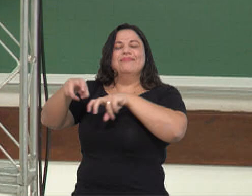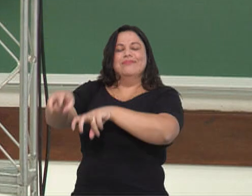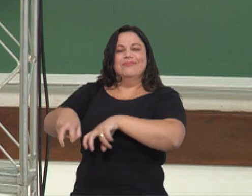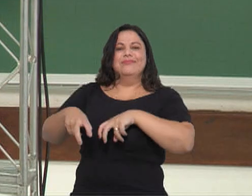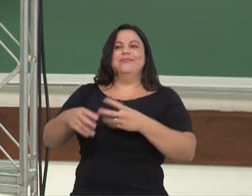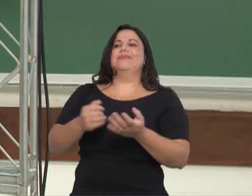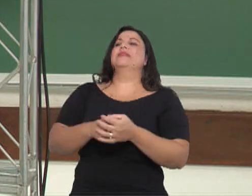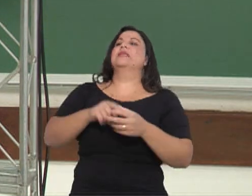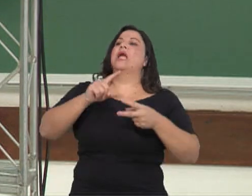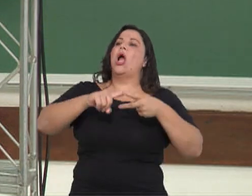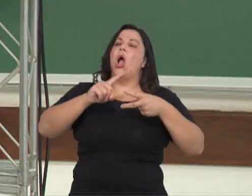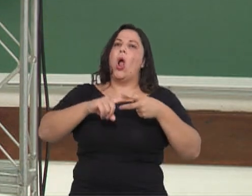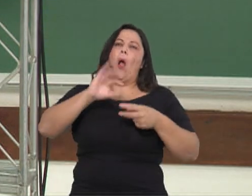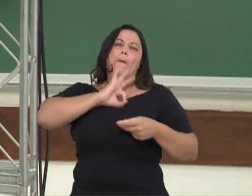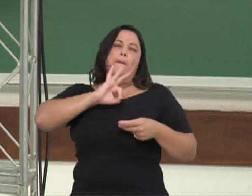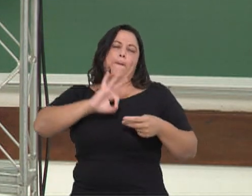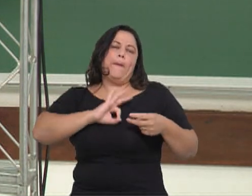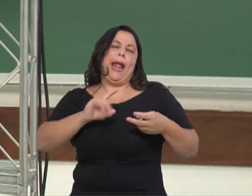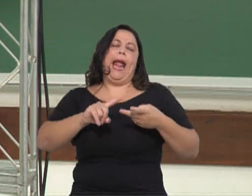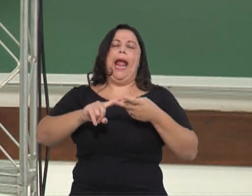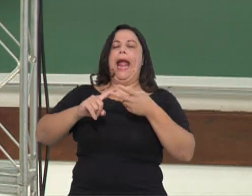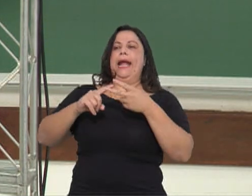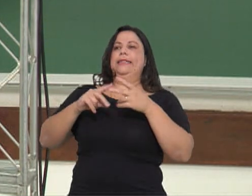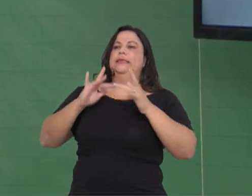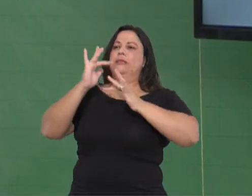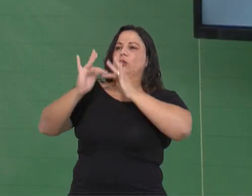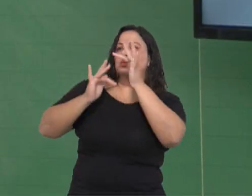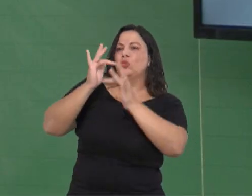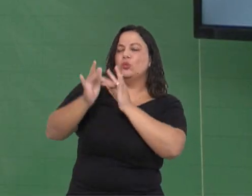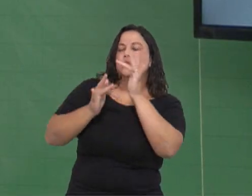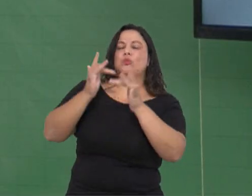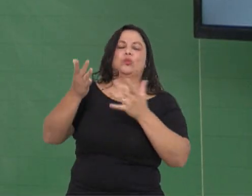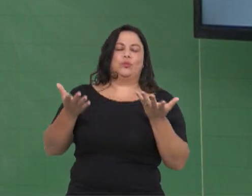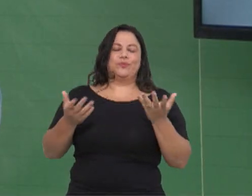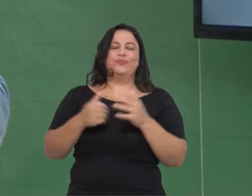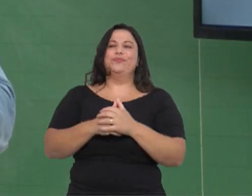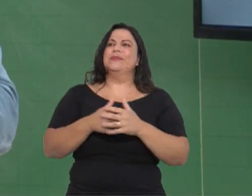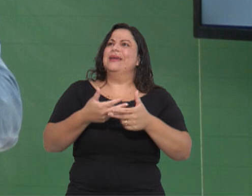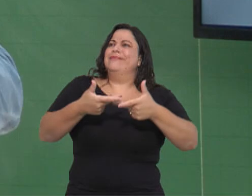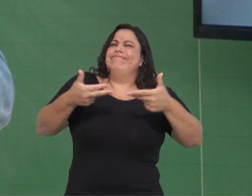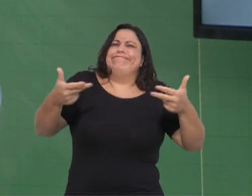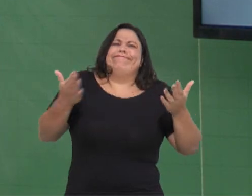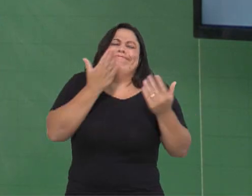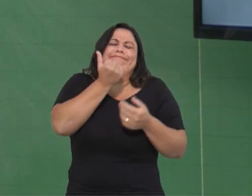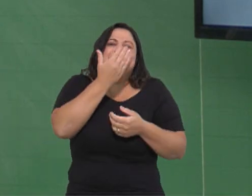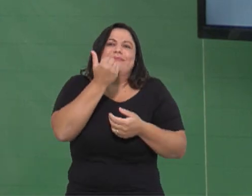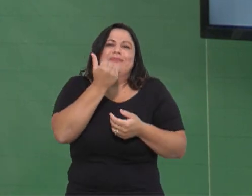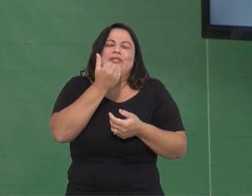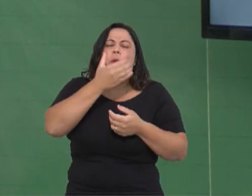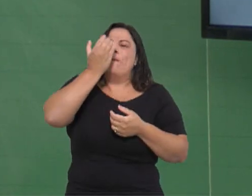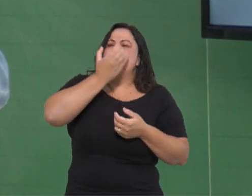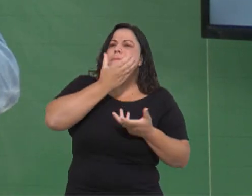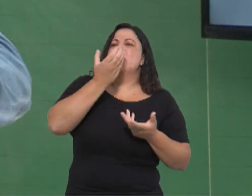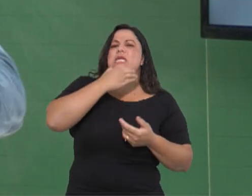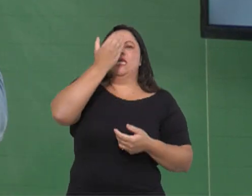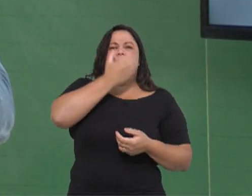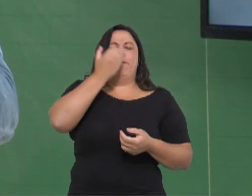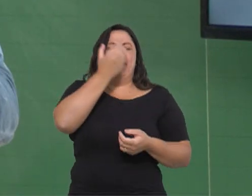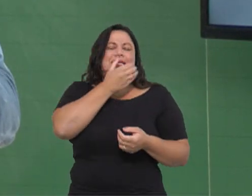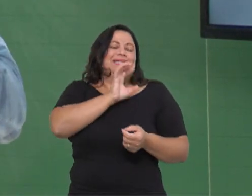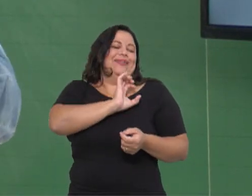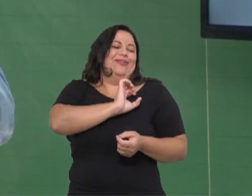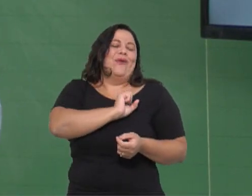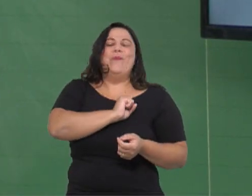noiva, os padrinhos. As comidas típicas, que é maravilhoso, né? Maçã do